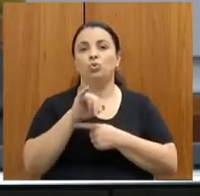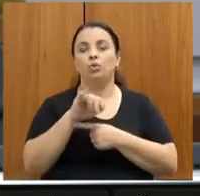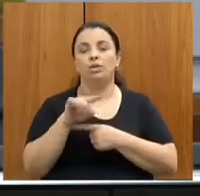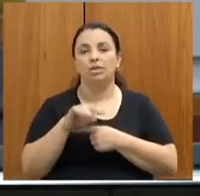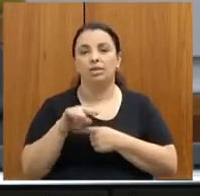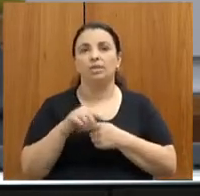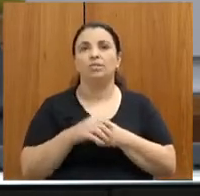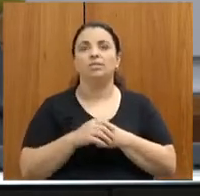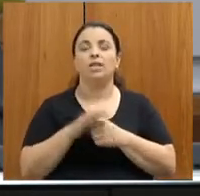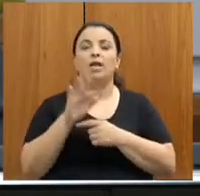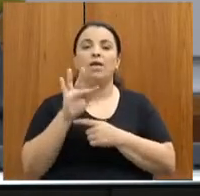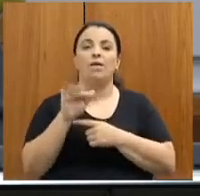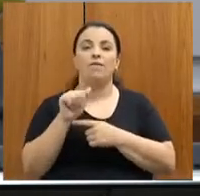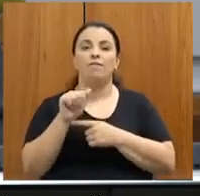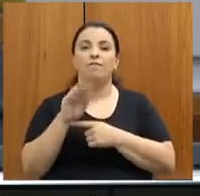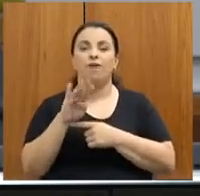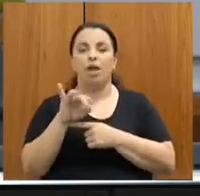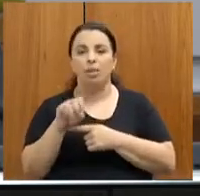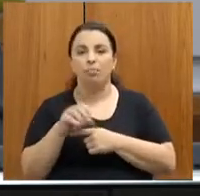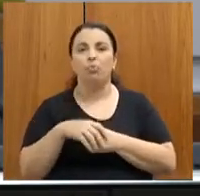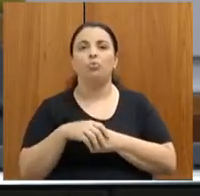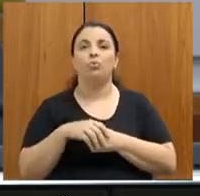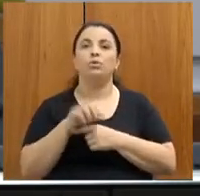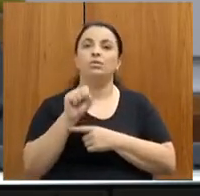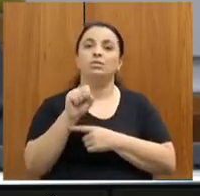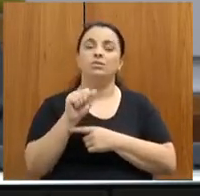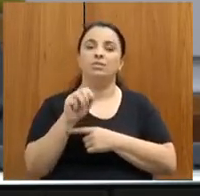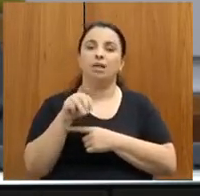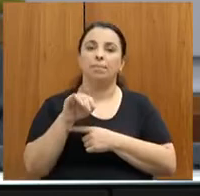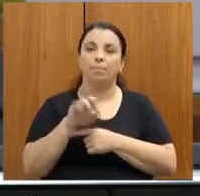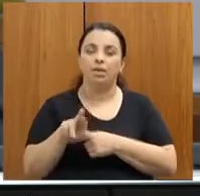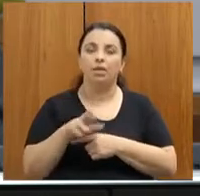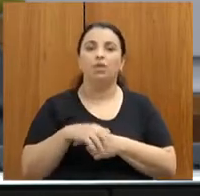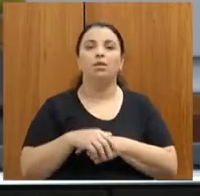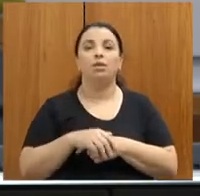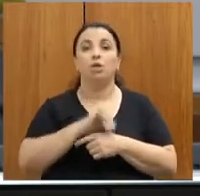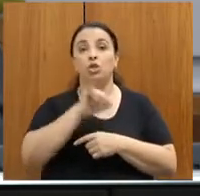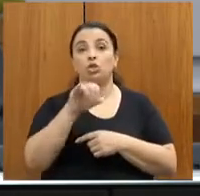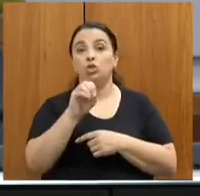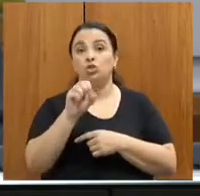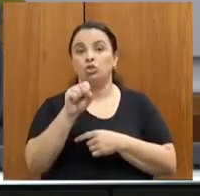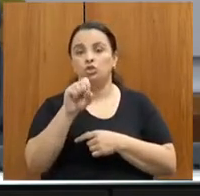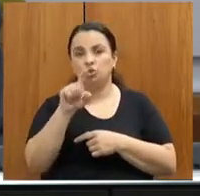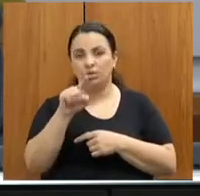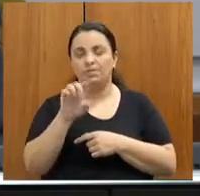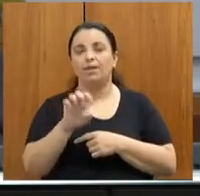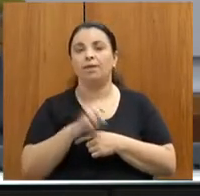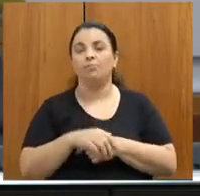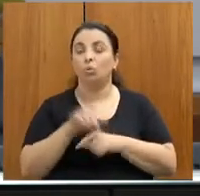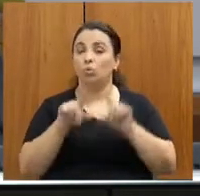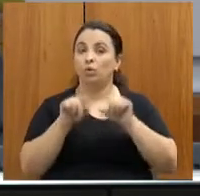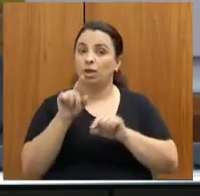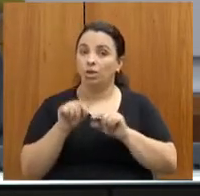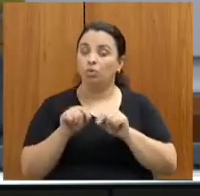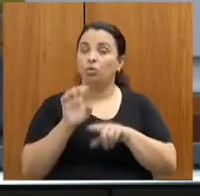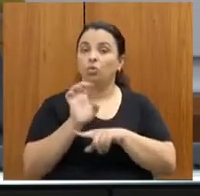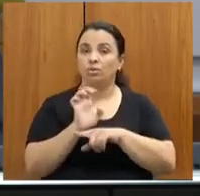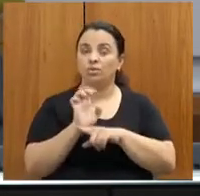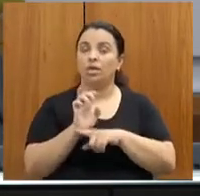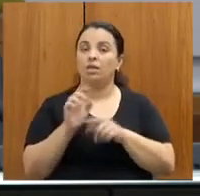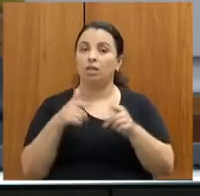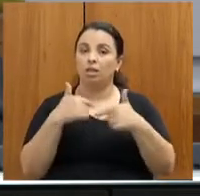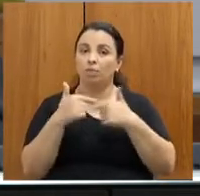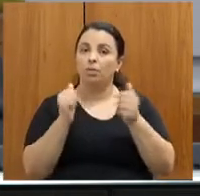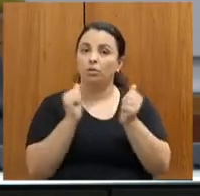odeio Amaral O Samir Carvalho e José Saad Júnior procurador do Estado acompanhando vossa